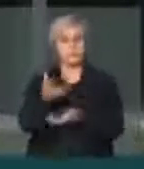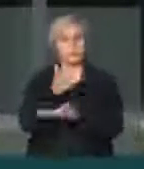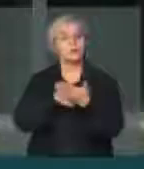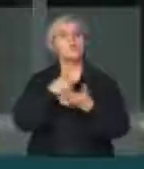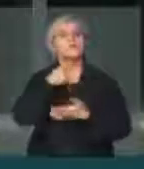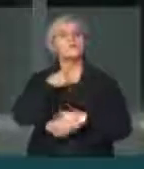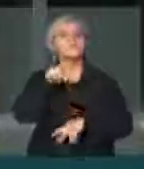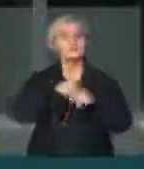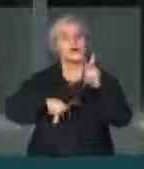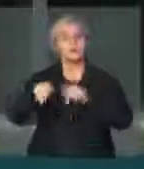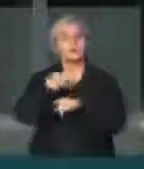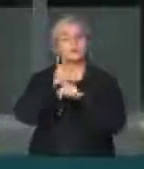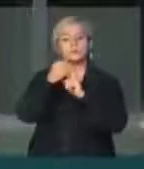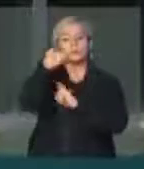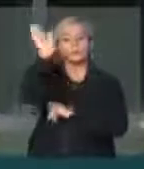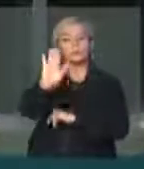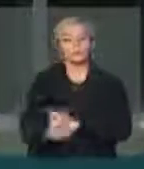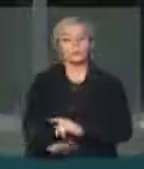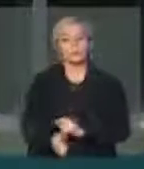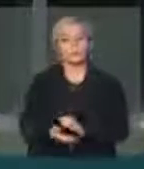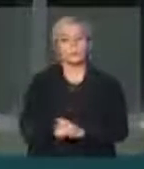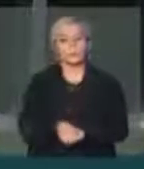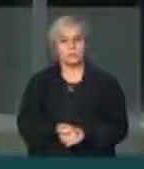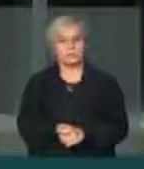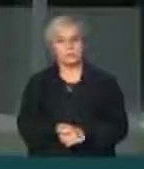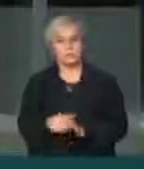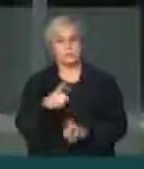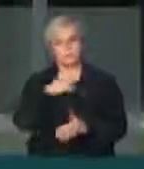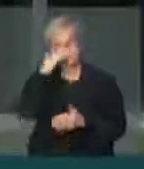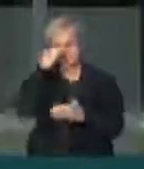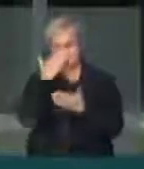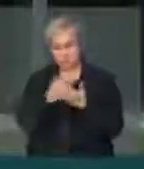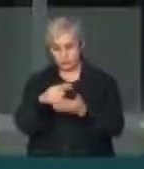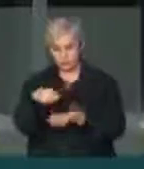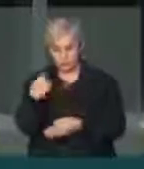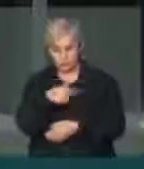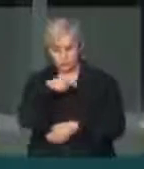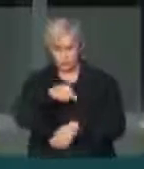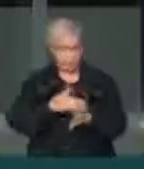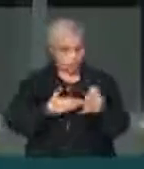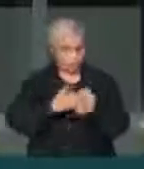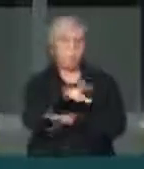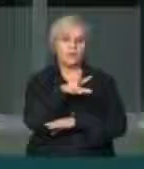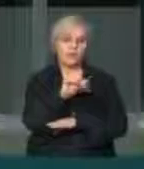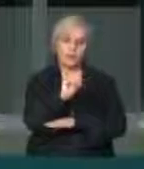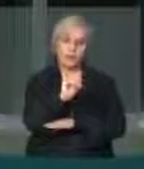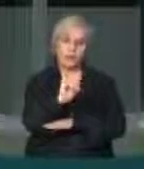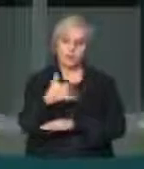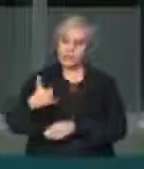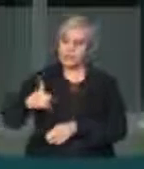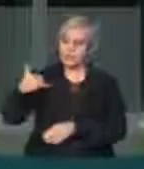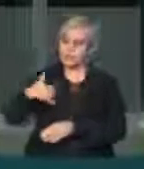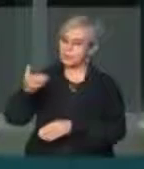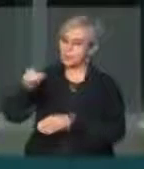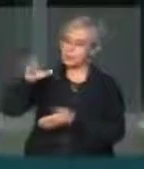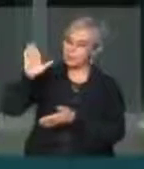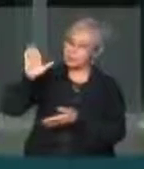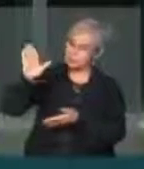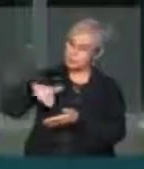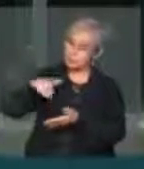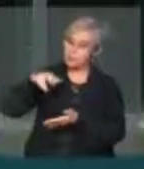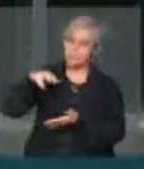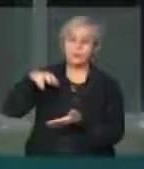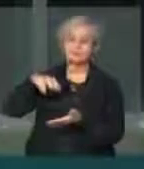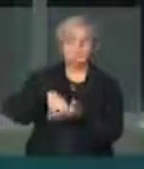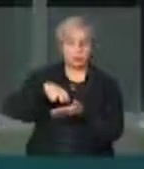quer a sociedade, com o que é o povo brasileiro. E tenho certeza que nós vamos aqui aprovar a redução da moralidade penal, que é um clamor de toda a